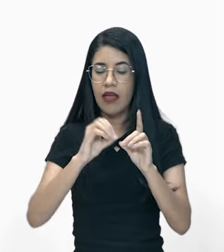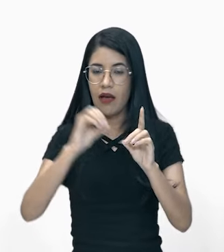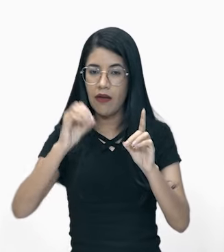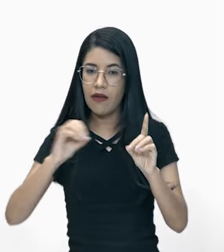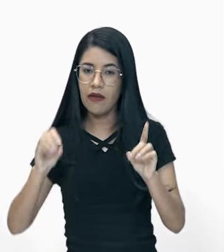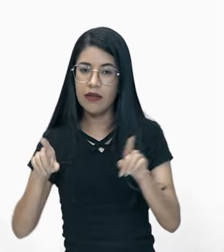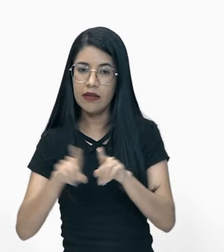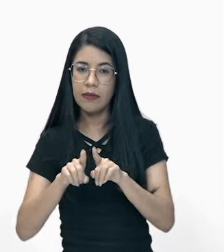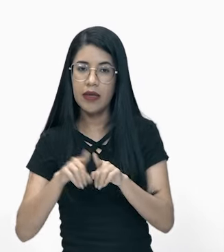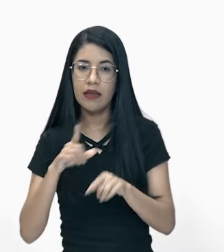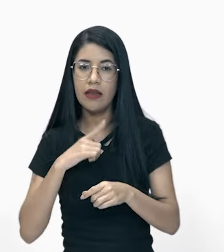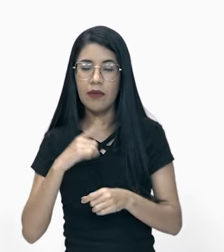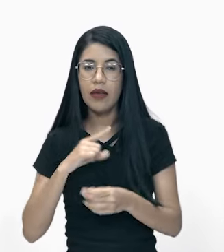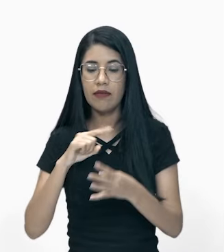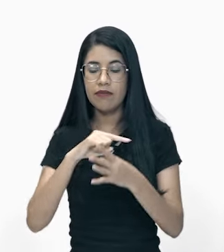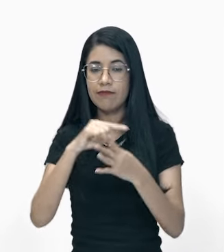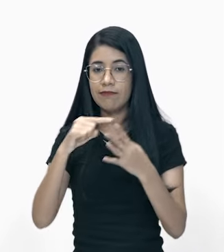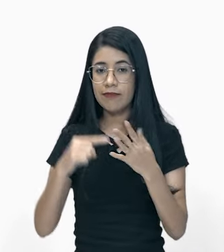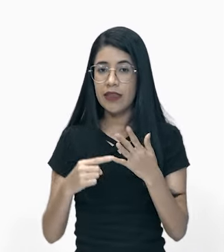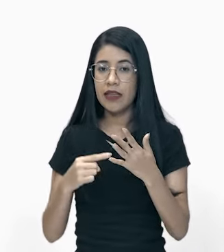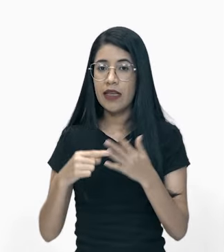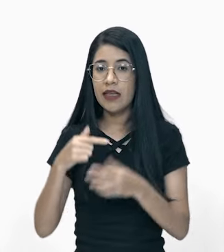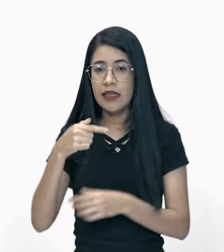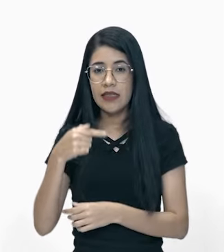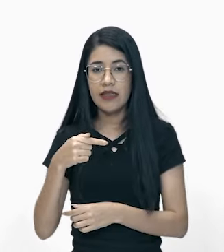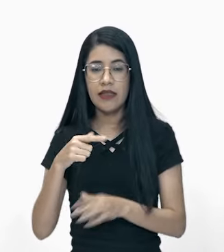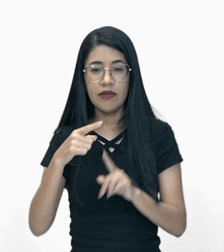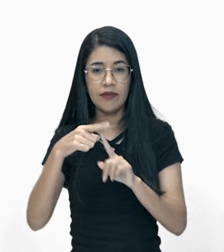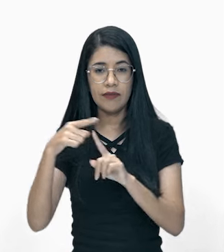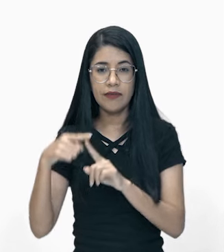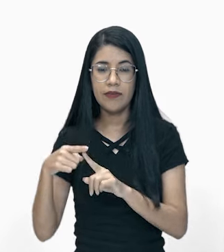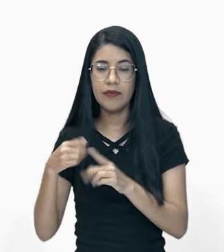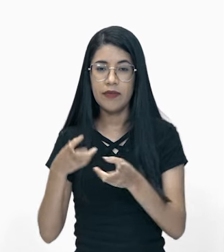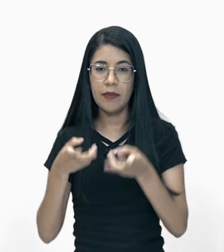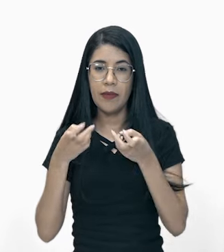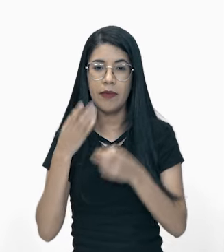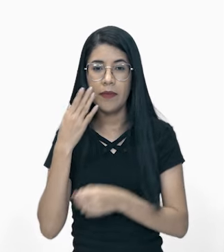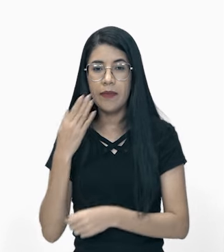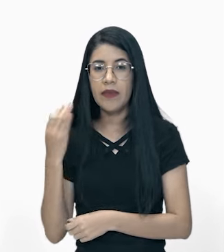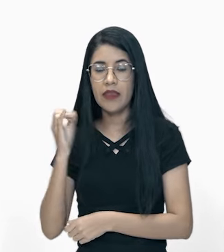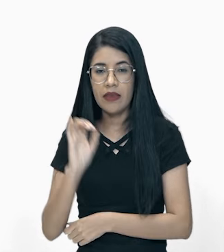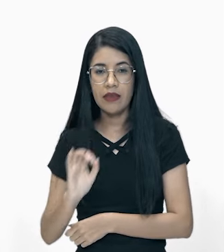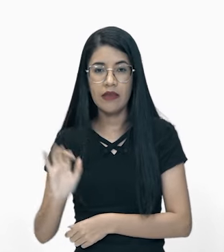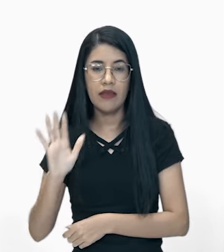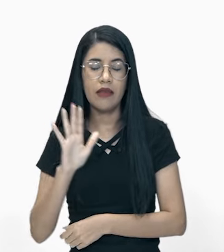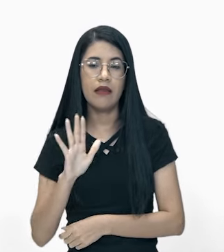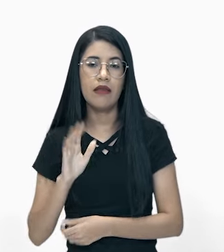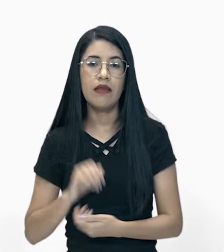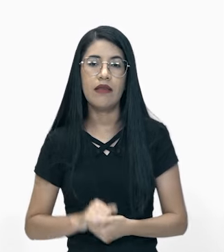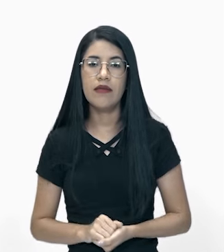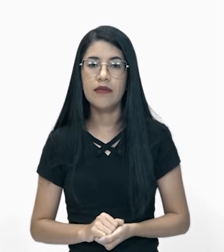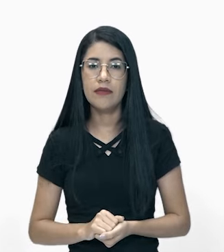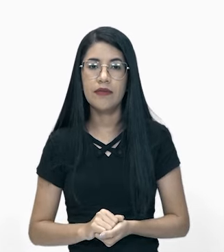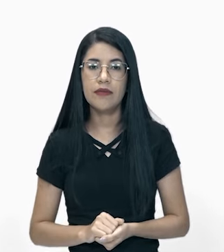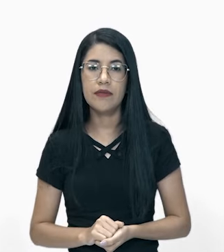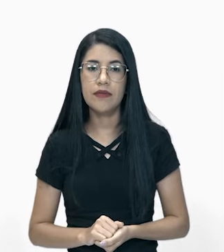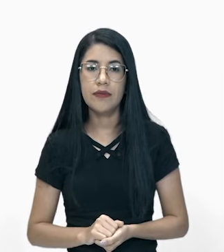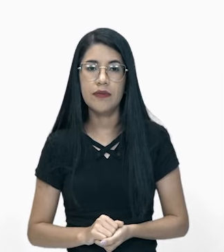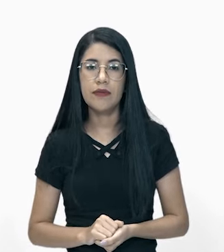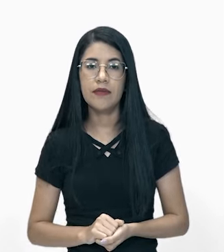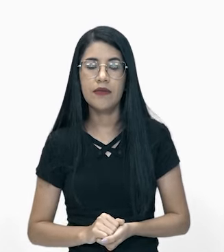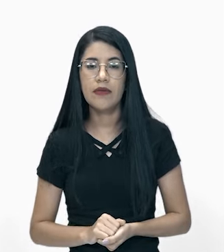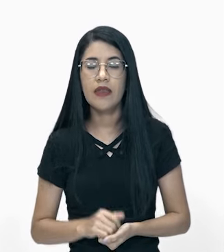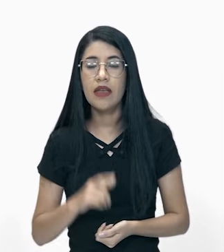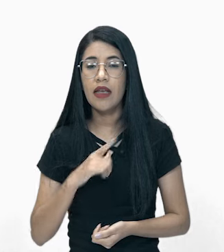existem aí 7 tipos de ondas, como você pode observar aí, ó. eu tenho